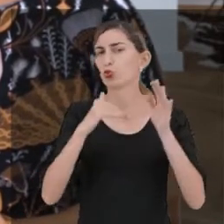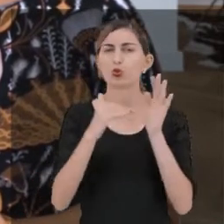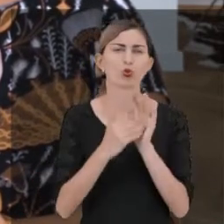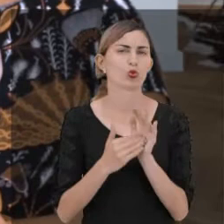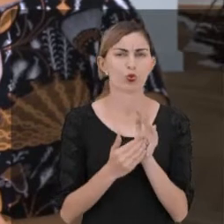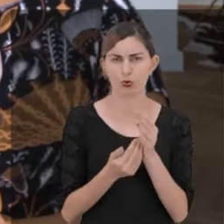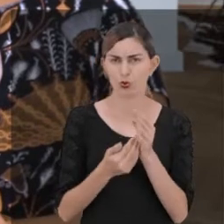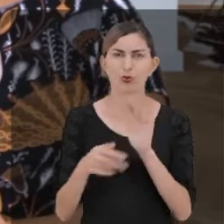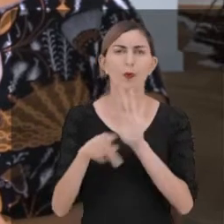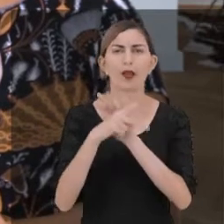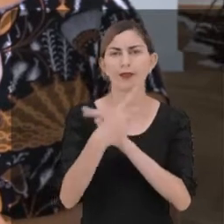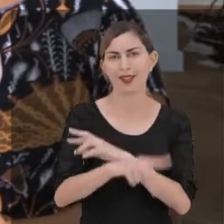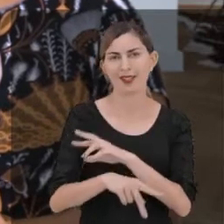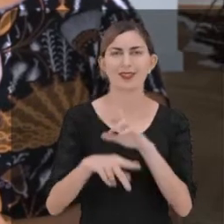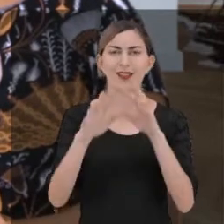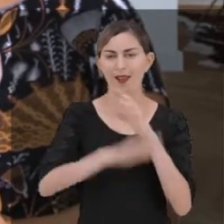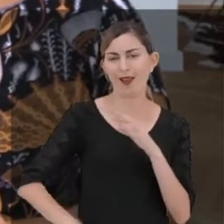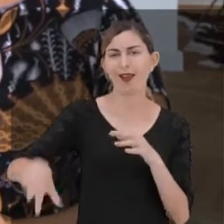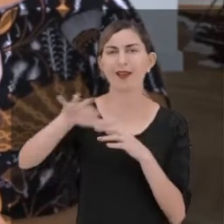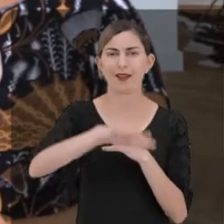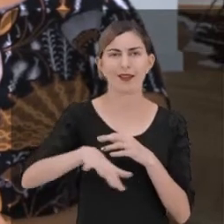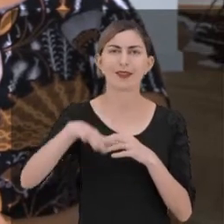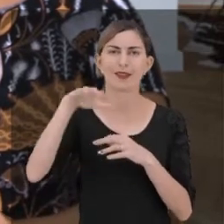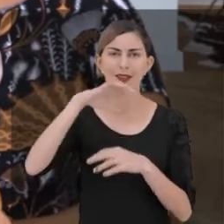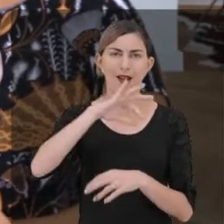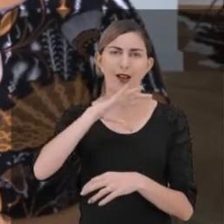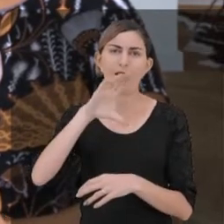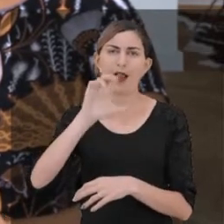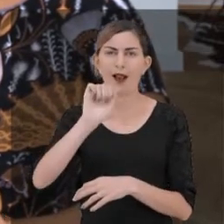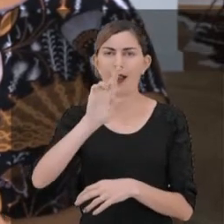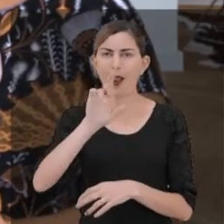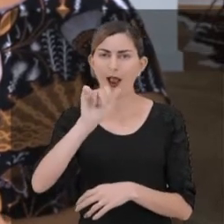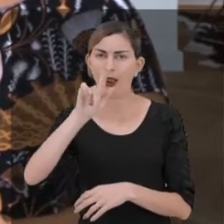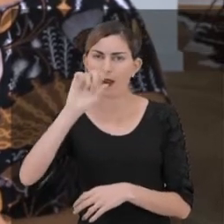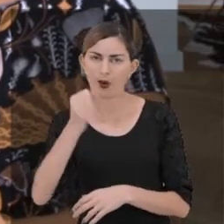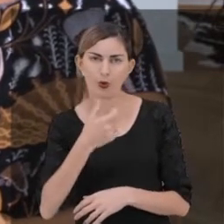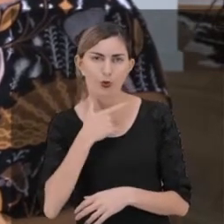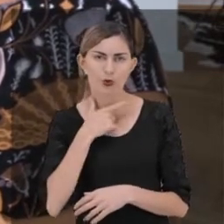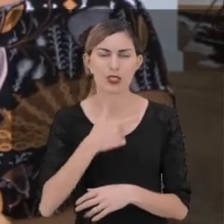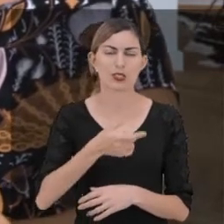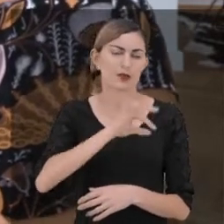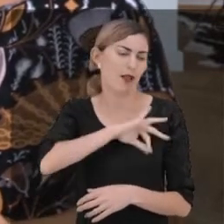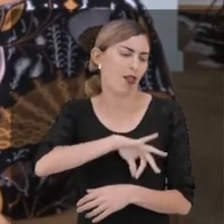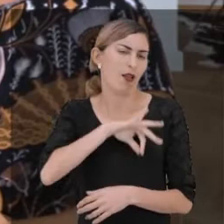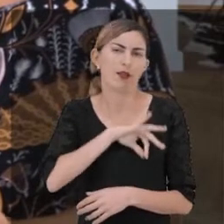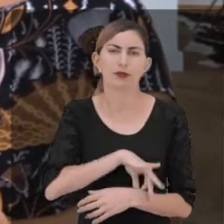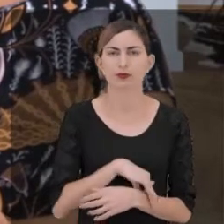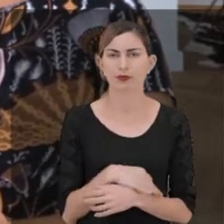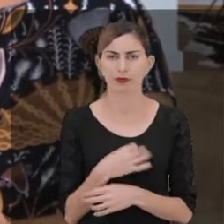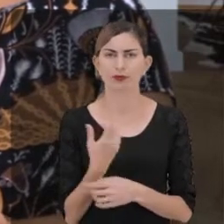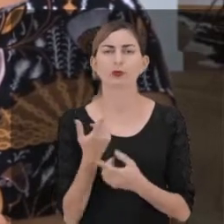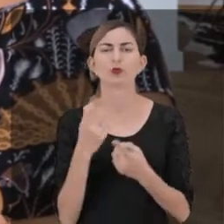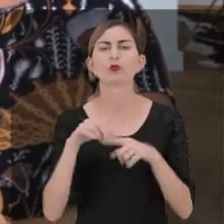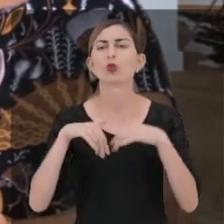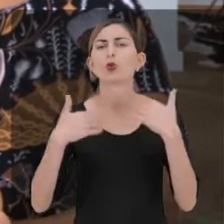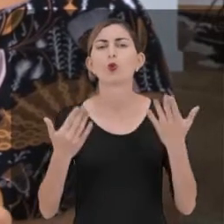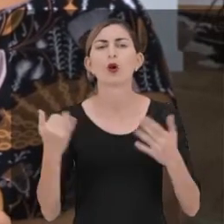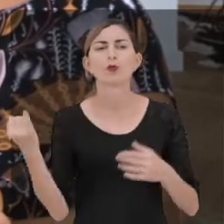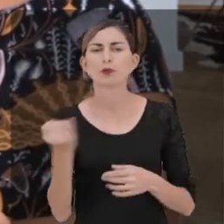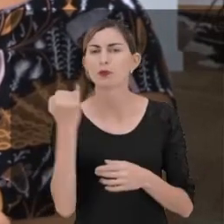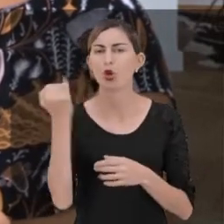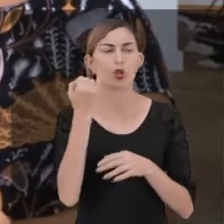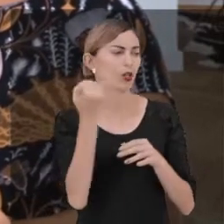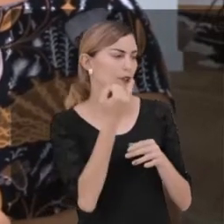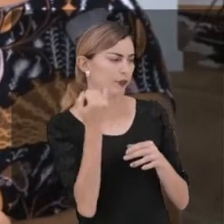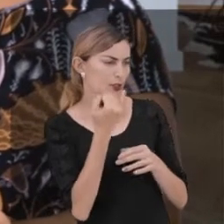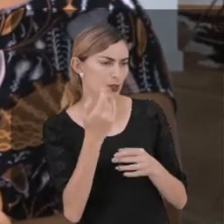que concerne a essa nossa área de cargos e salários. Isso. Andréa, qual seria a importância da